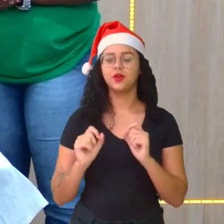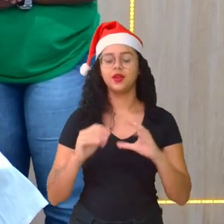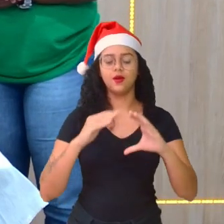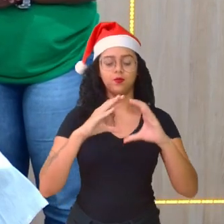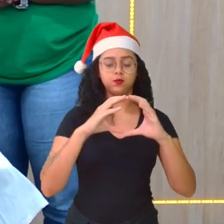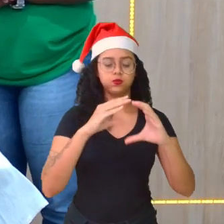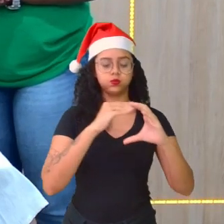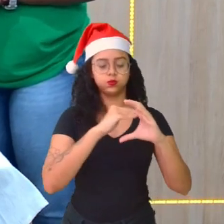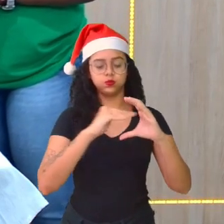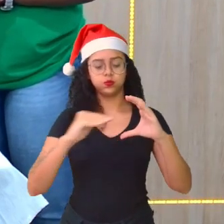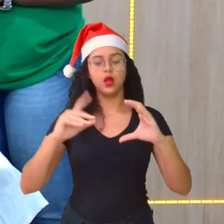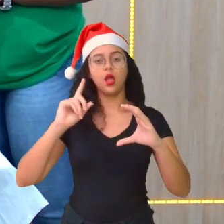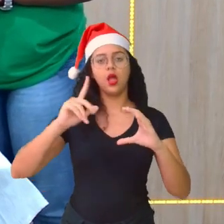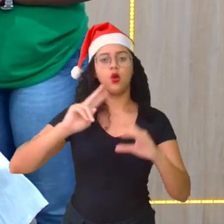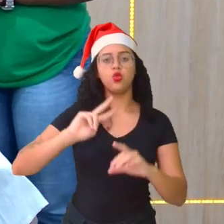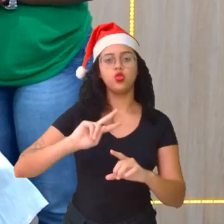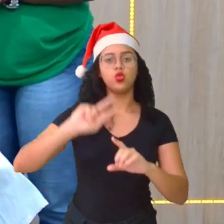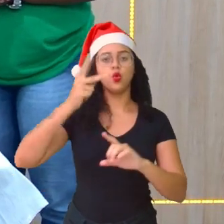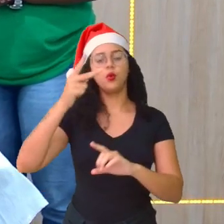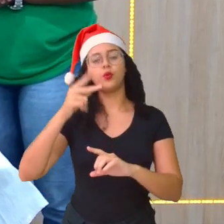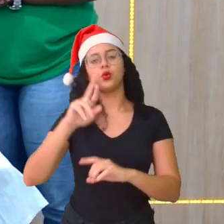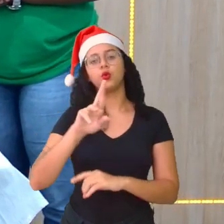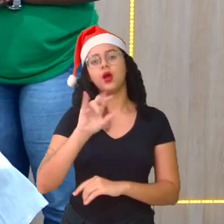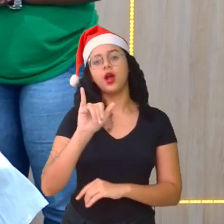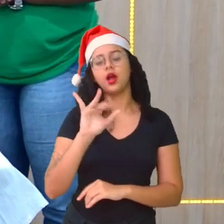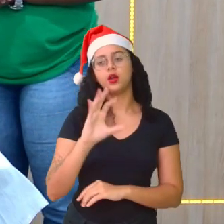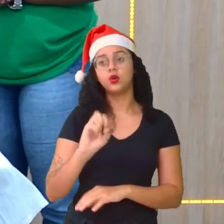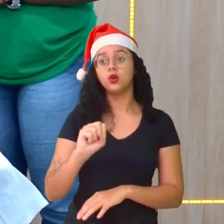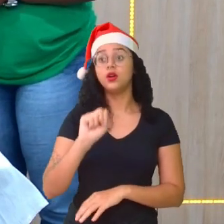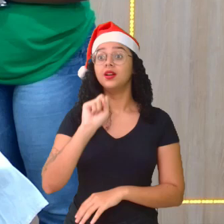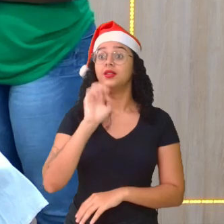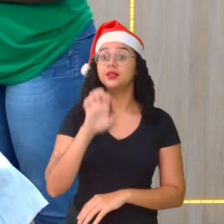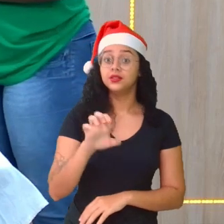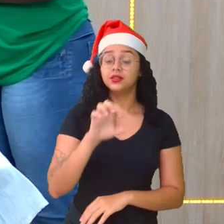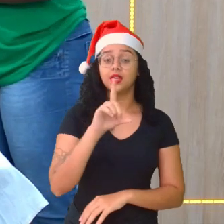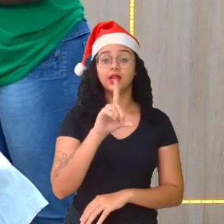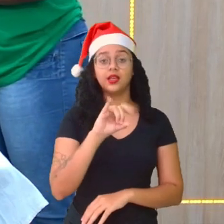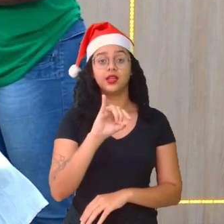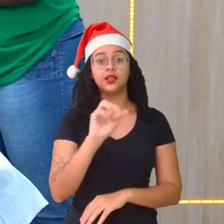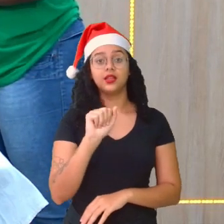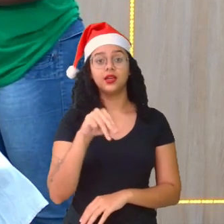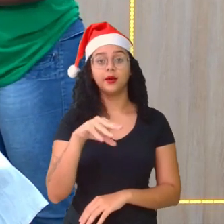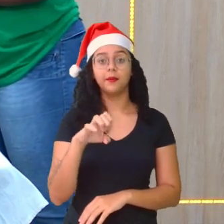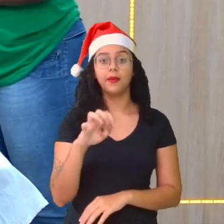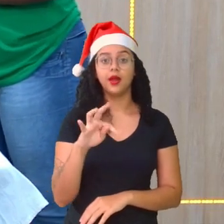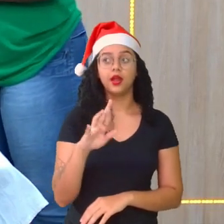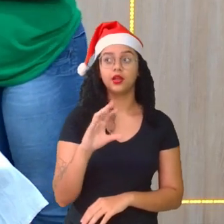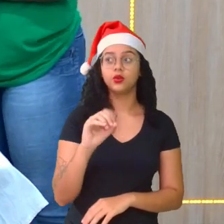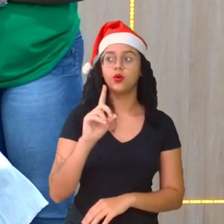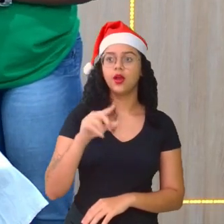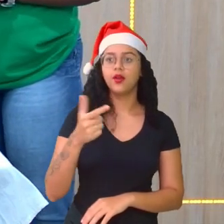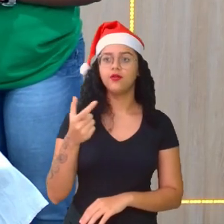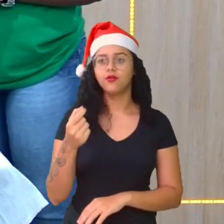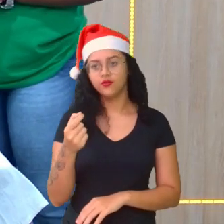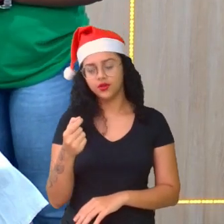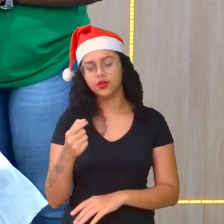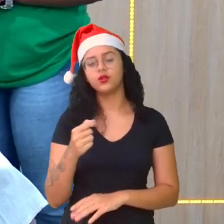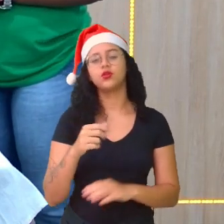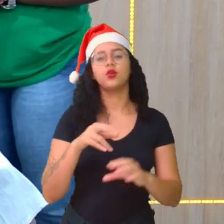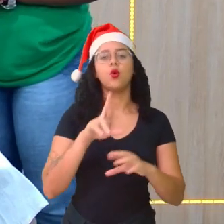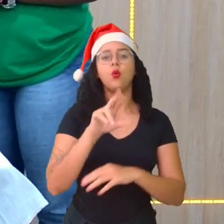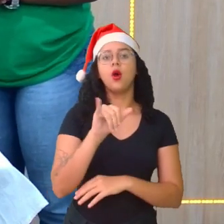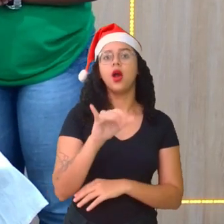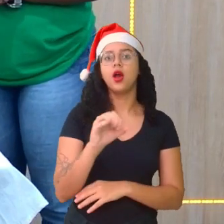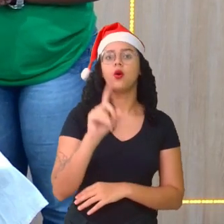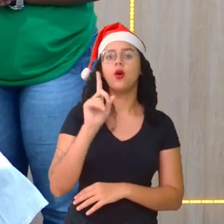do raio, gente. Então, se o diâmetro é 20, o raio é... É quanto? O quanto? 10, que é a metade.